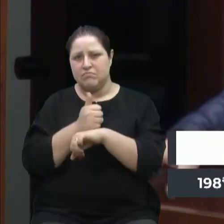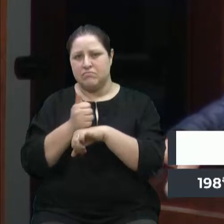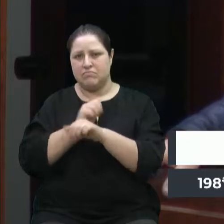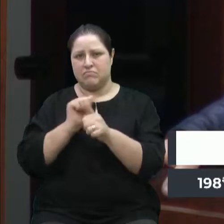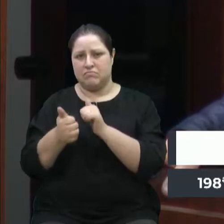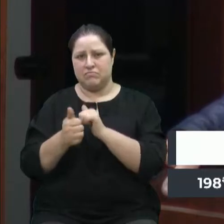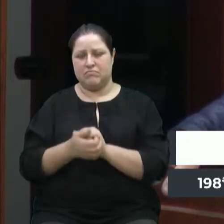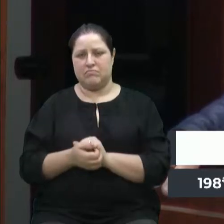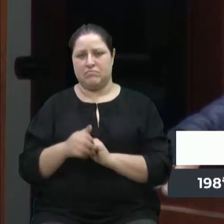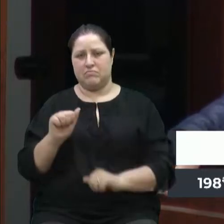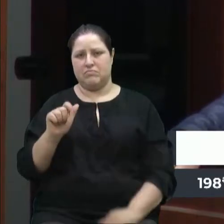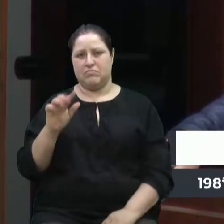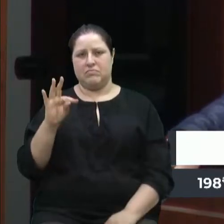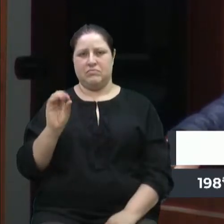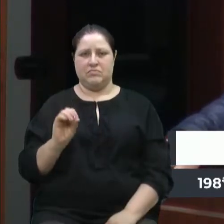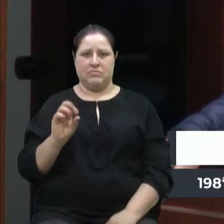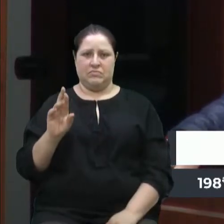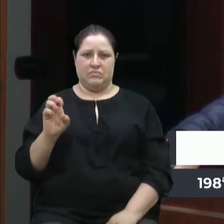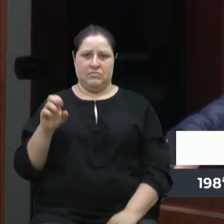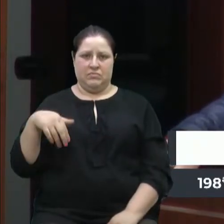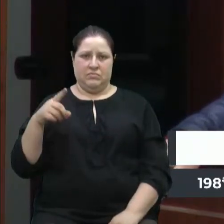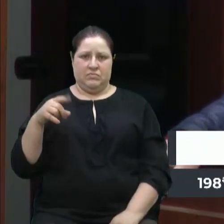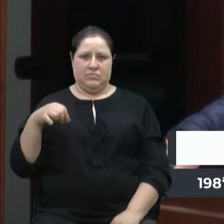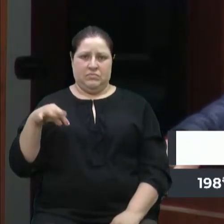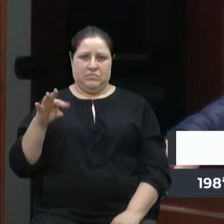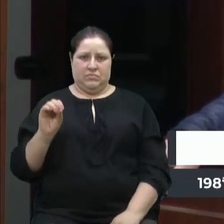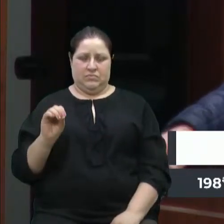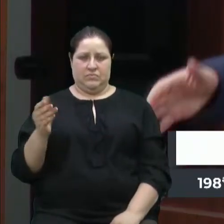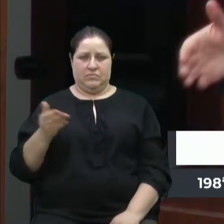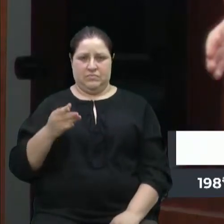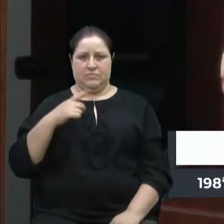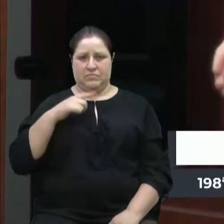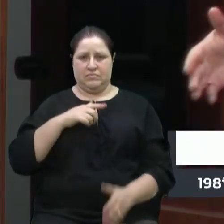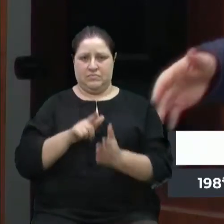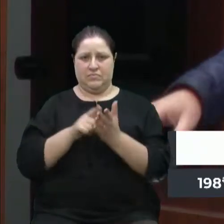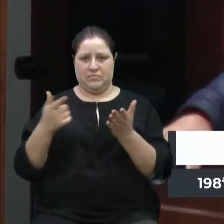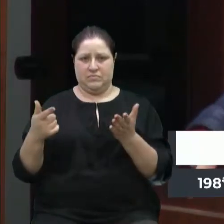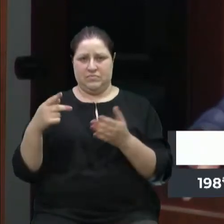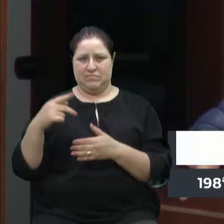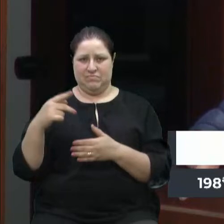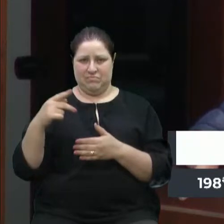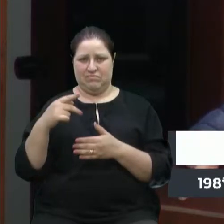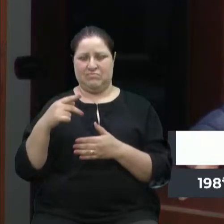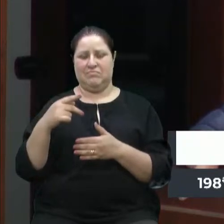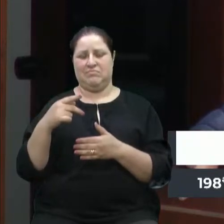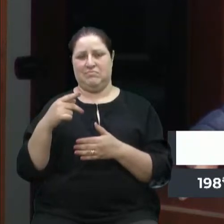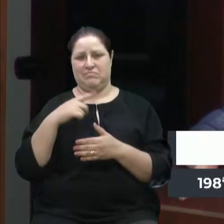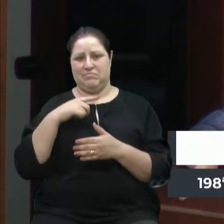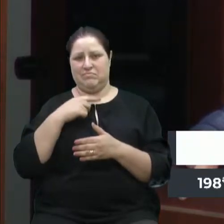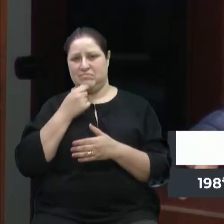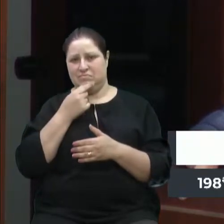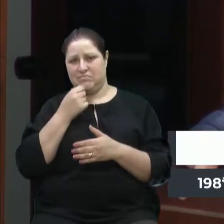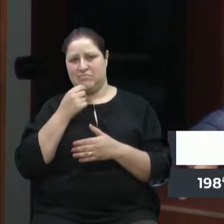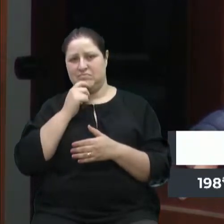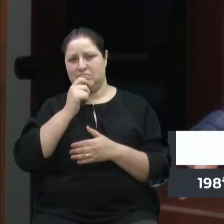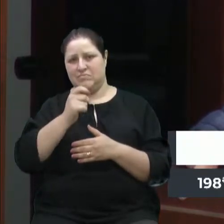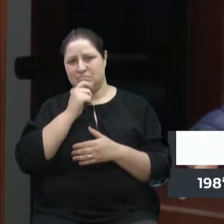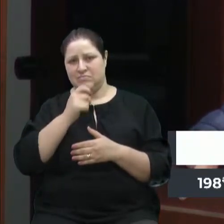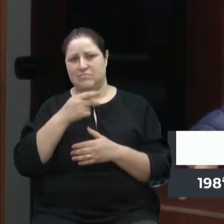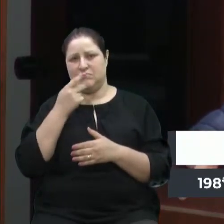do treinador da equipe, o Rodrigo Barbosa, no Jornal Pioneiro, que demonstra, né, a insatisfação com a forma